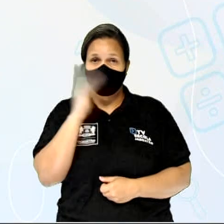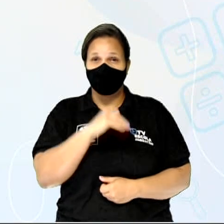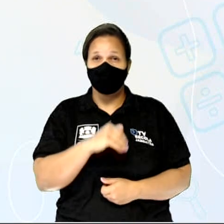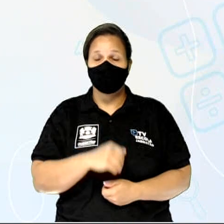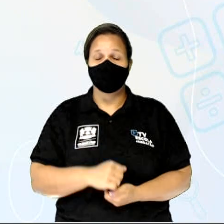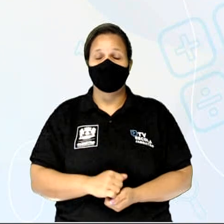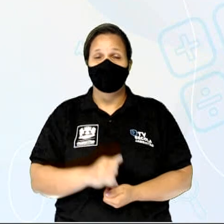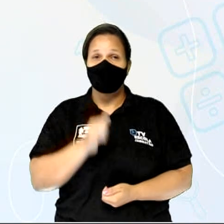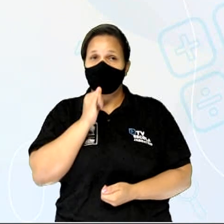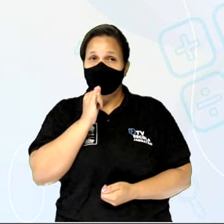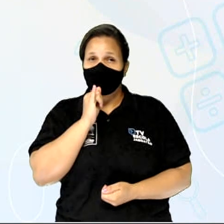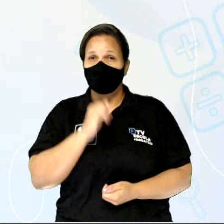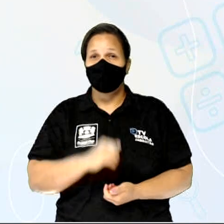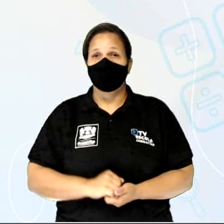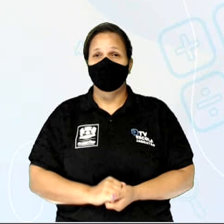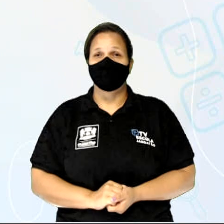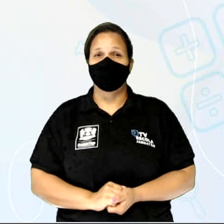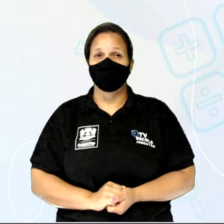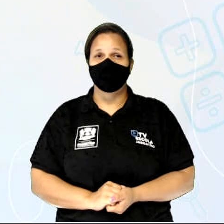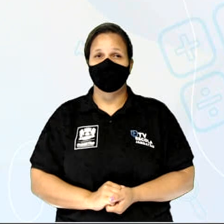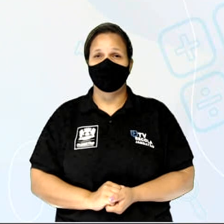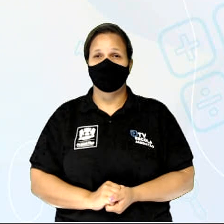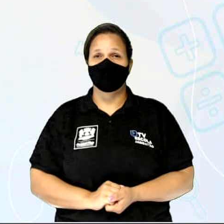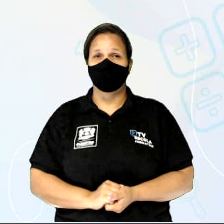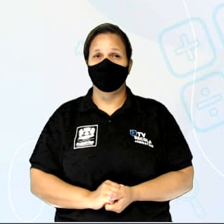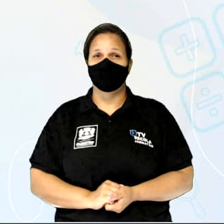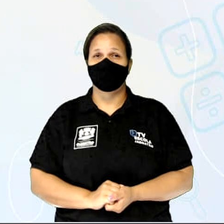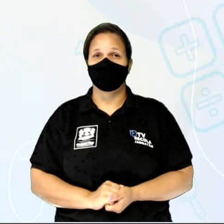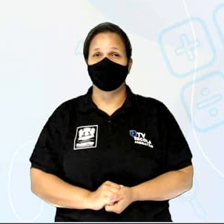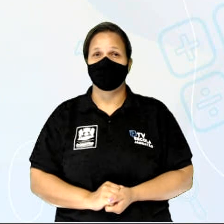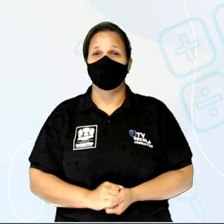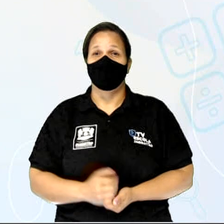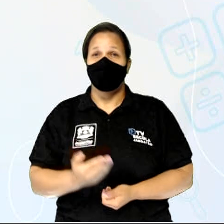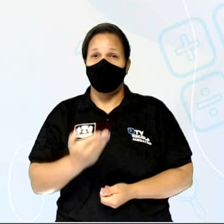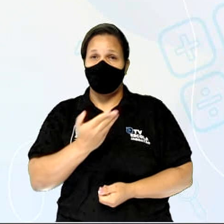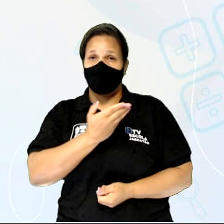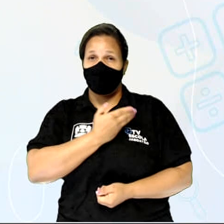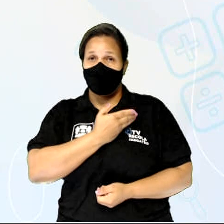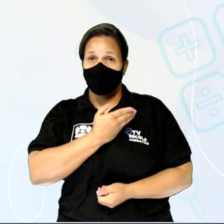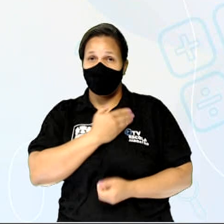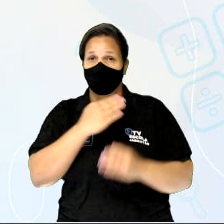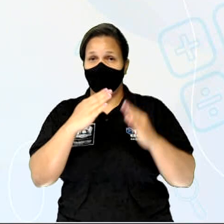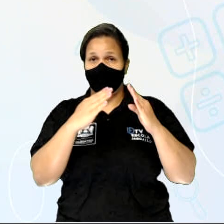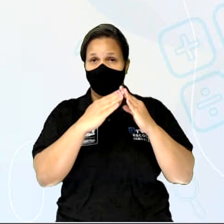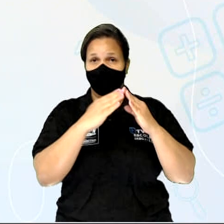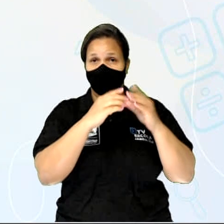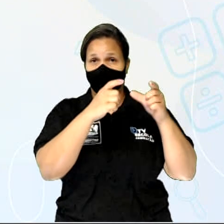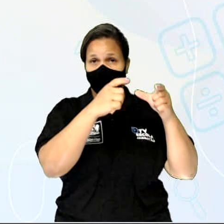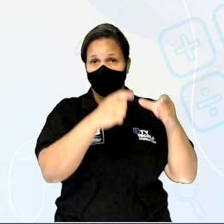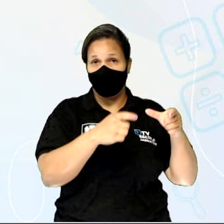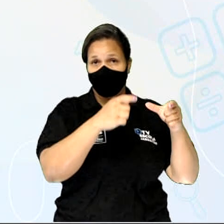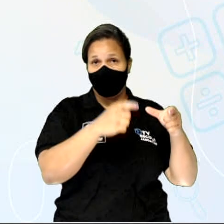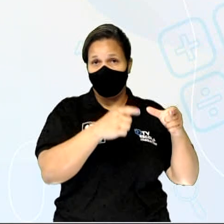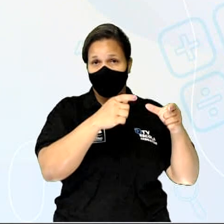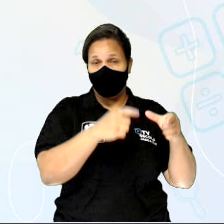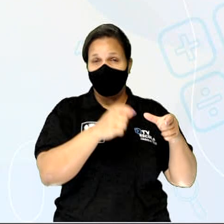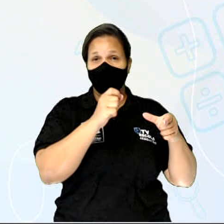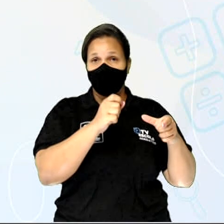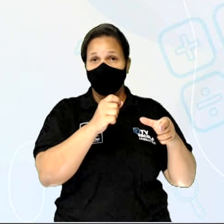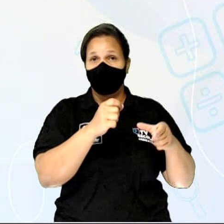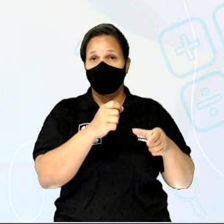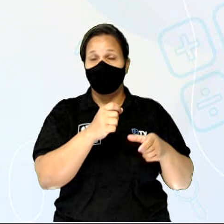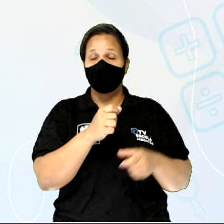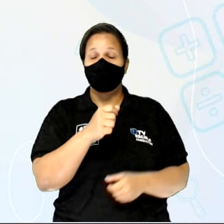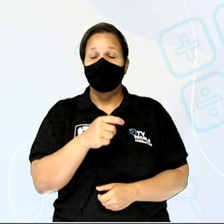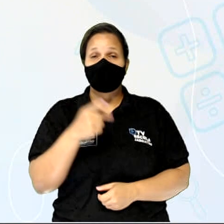a seguinte situação. Uma amiga minha, que ela mora em São Paulo, e daí ela está vindo para o